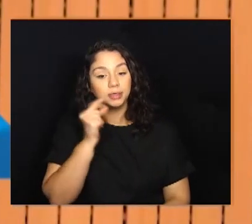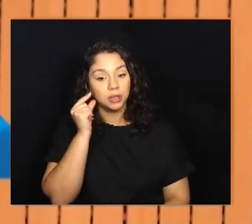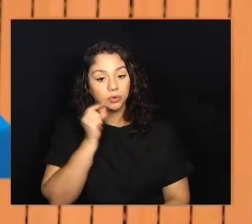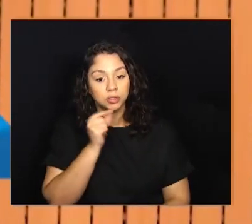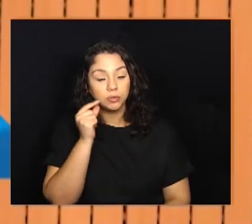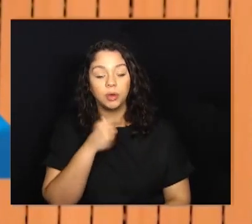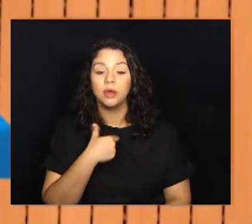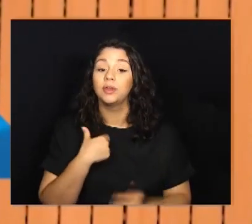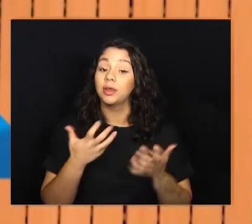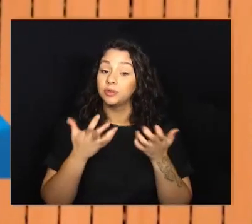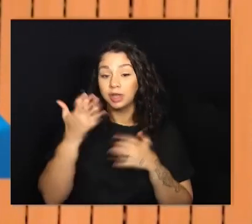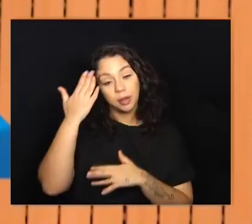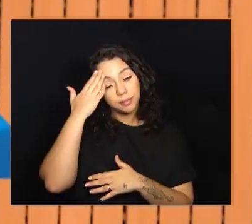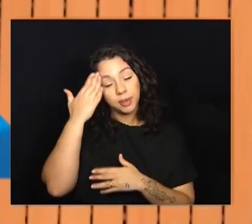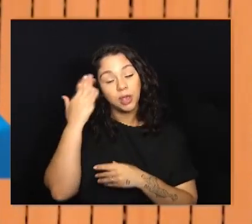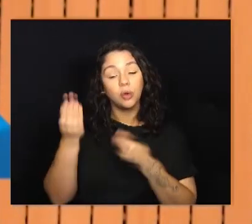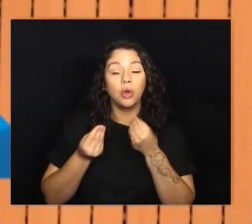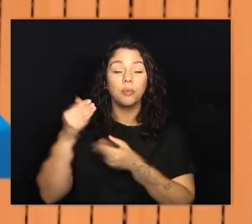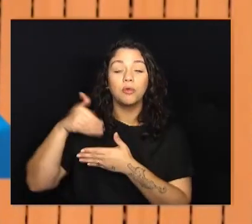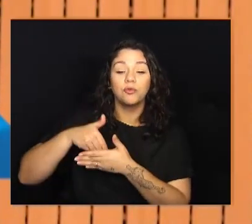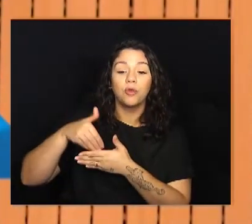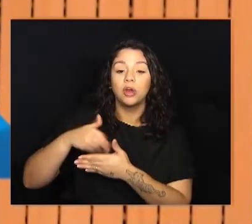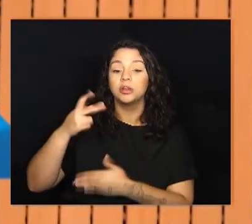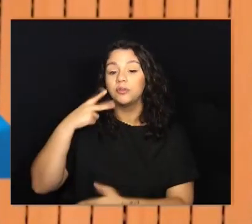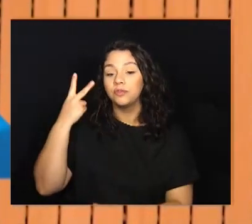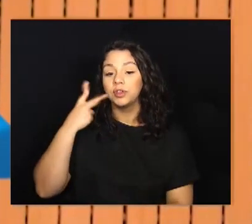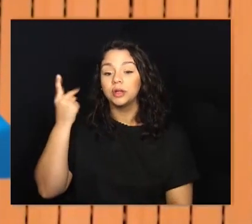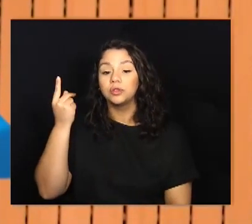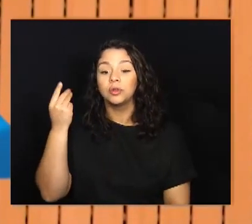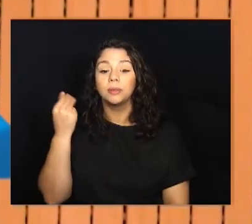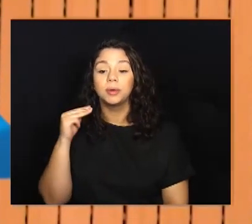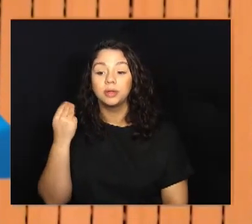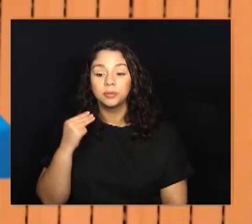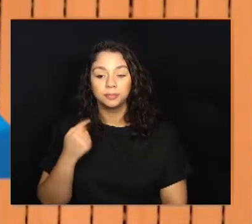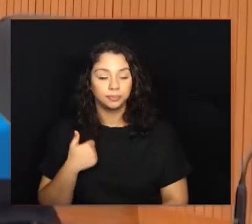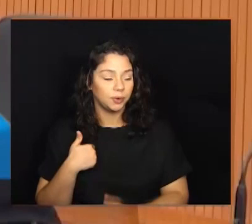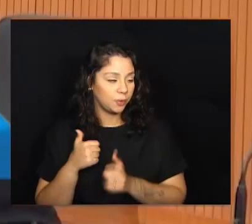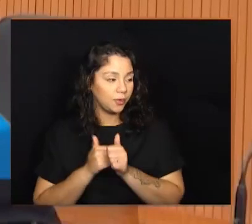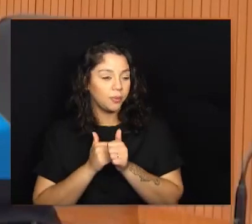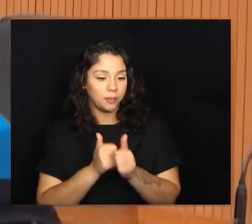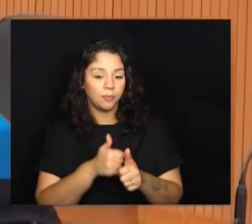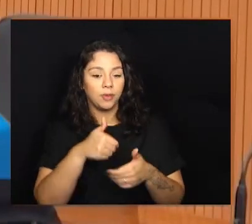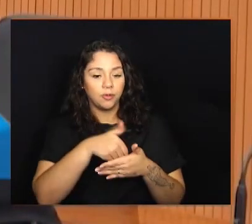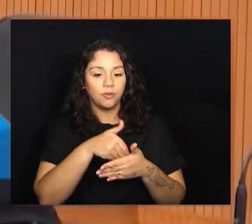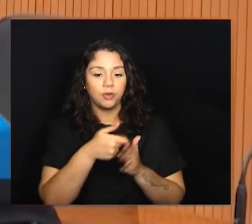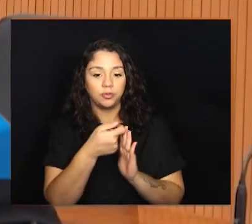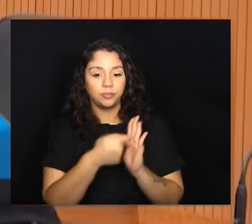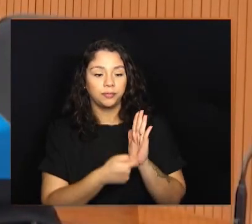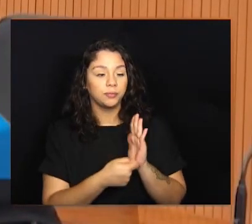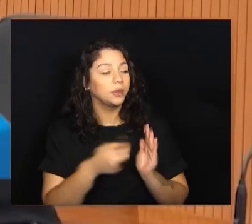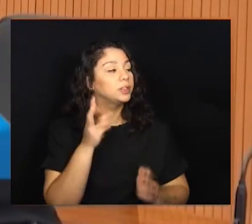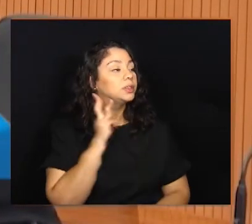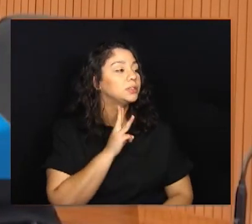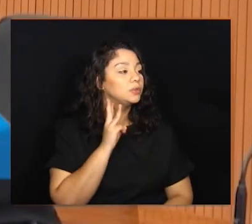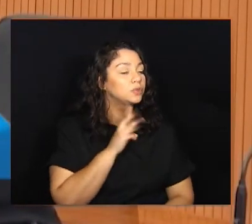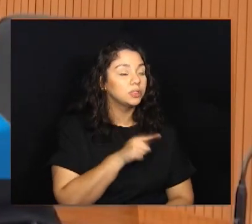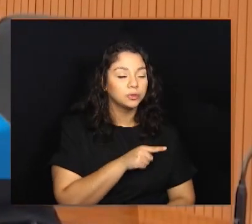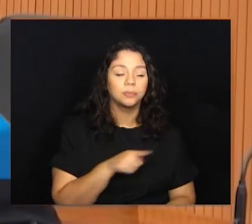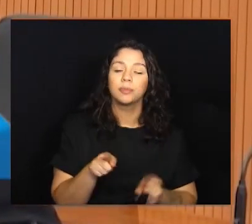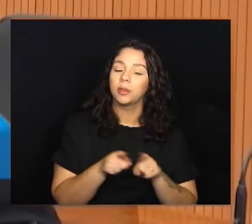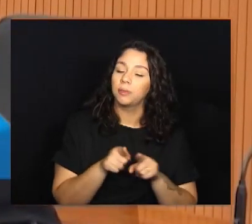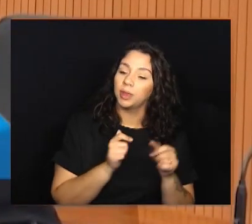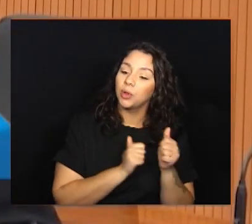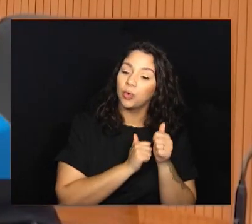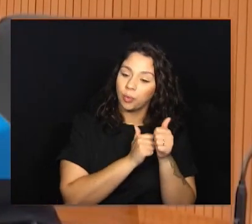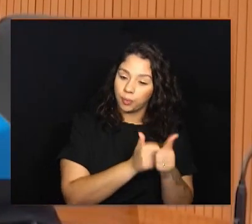Eu gostaria de saber como é que vota a vereadora Mariana Conte. Acompanho o voto do relator. Vereador Cecílio Santos. Também acompanho o